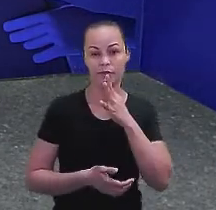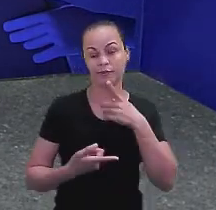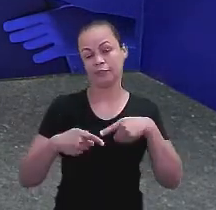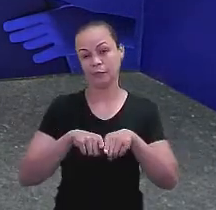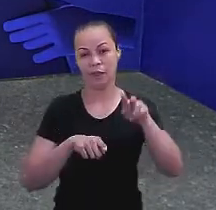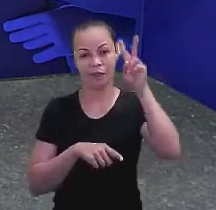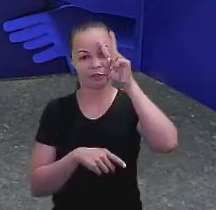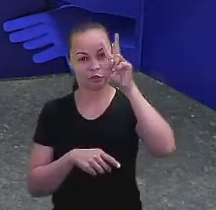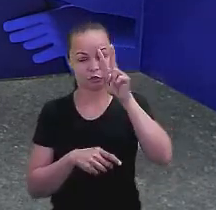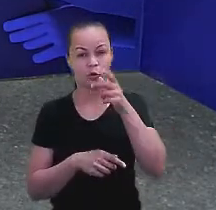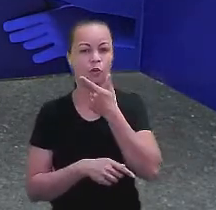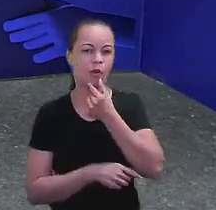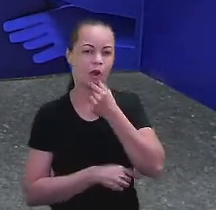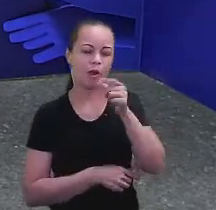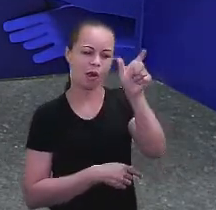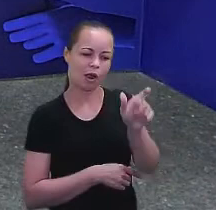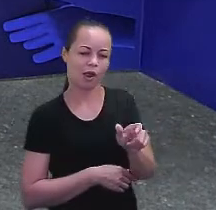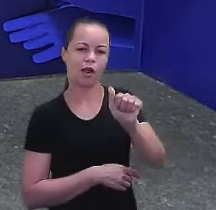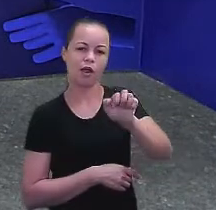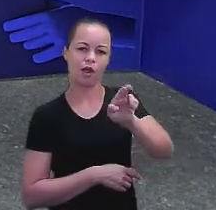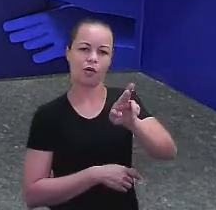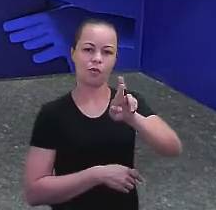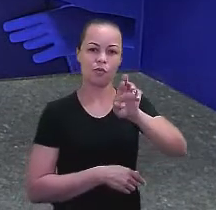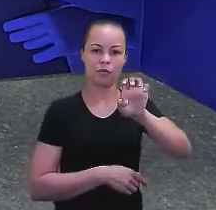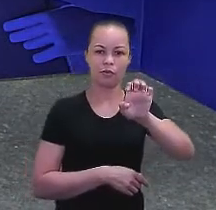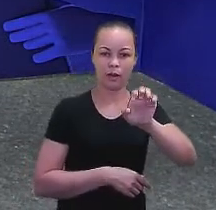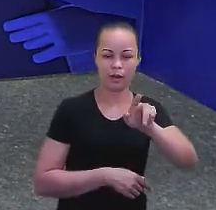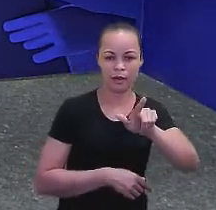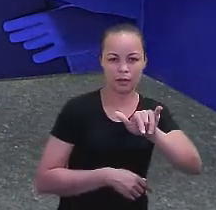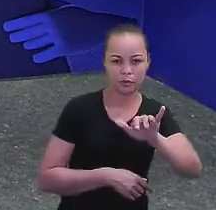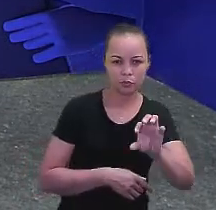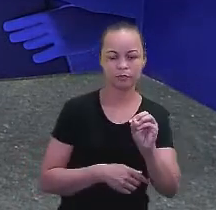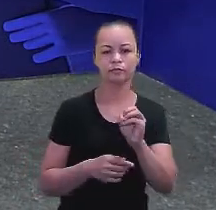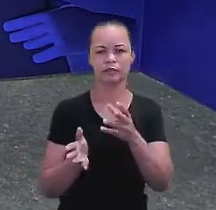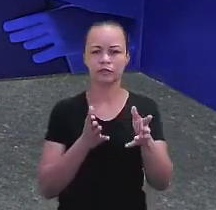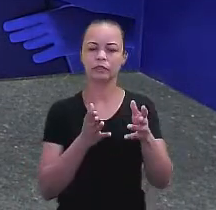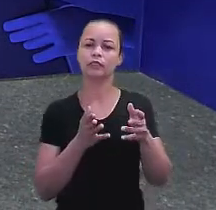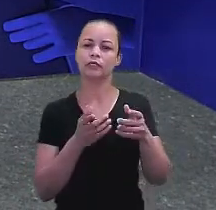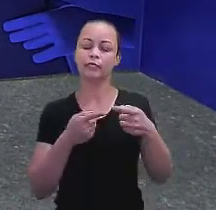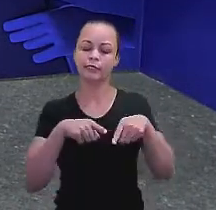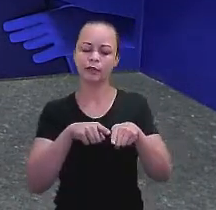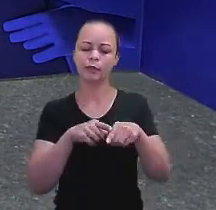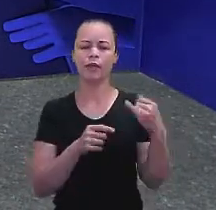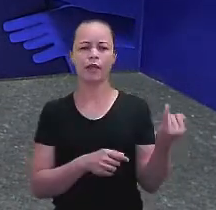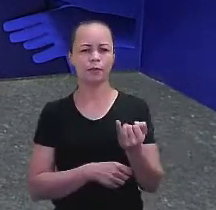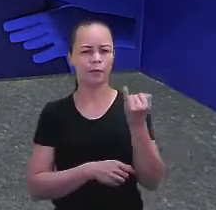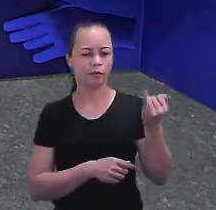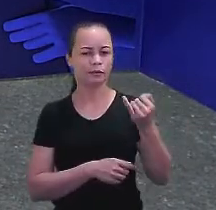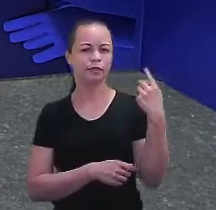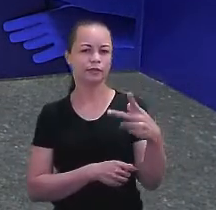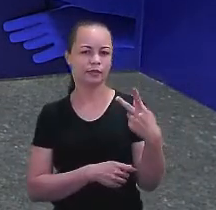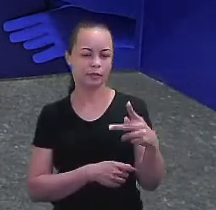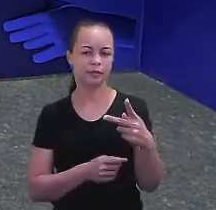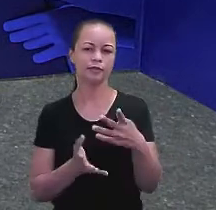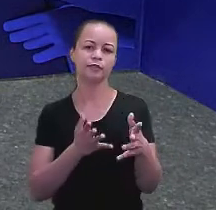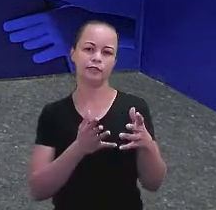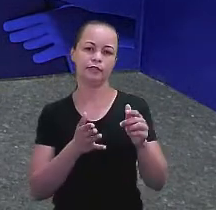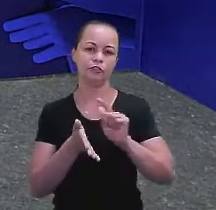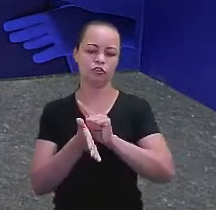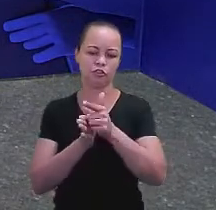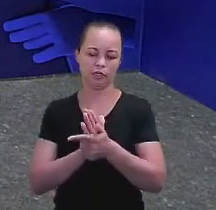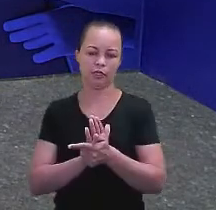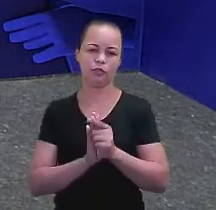o criador aí do dicionário. E refletimos sobre a importância desse gênero textual no nosso dia a dia. Espero